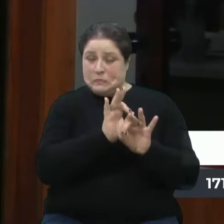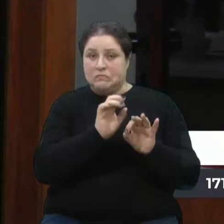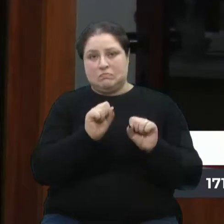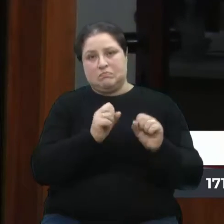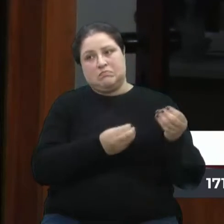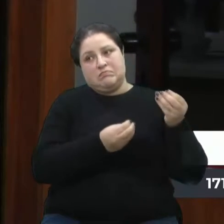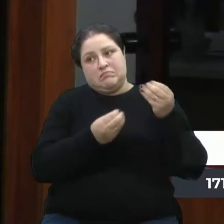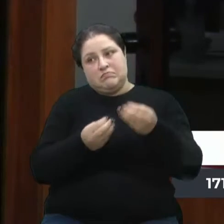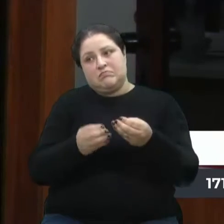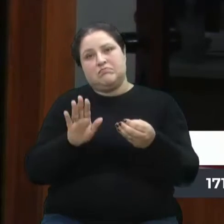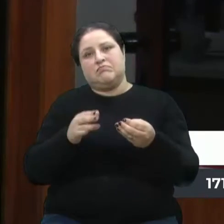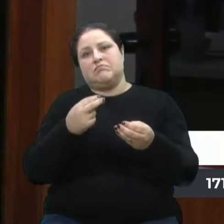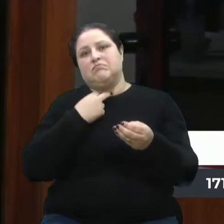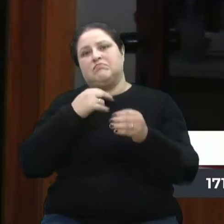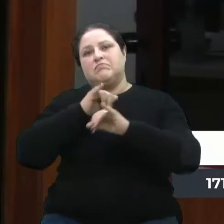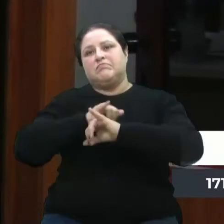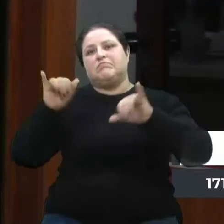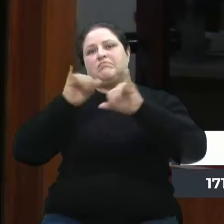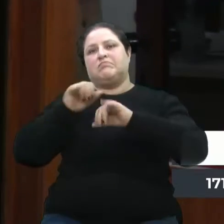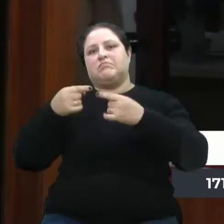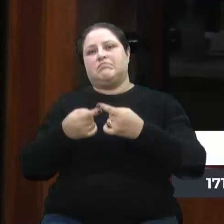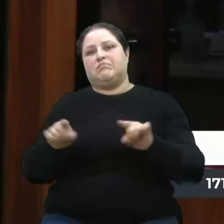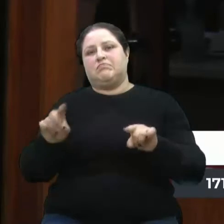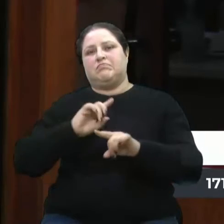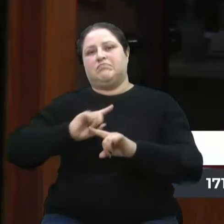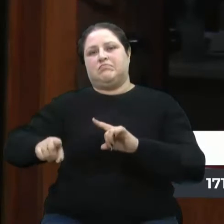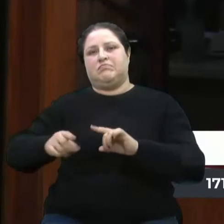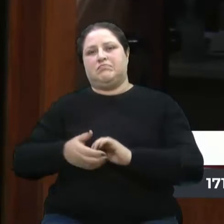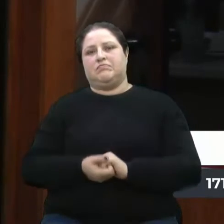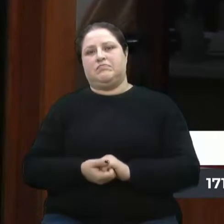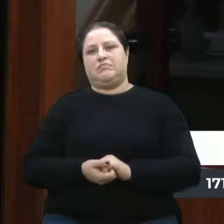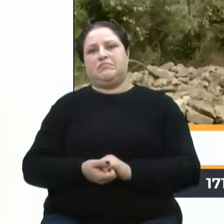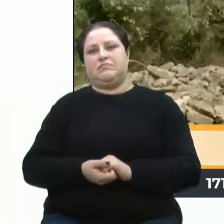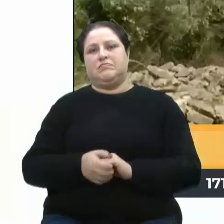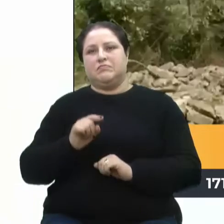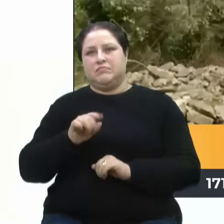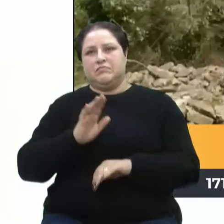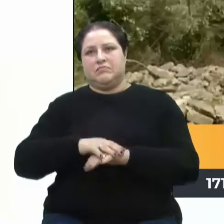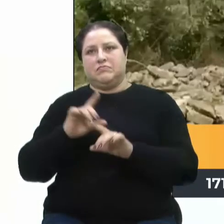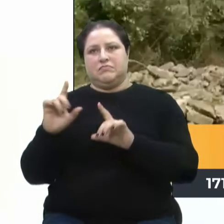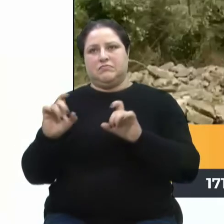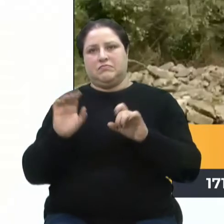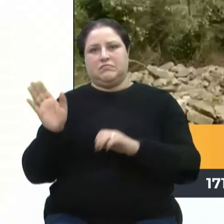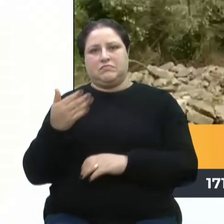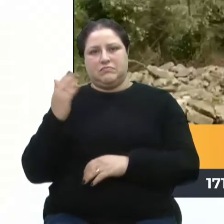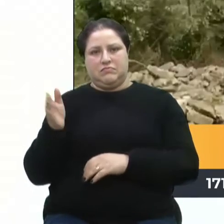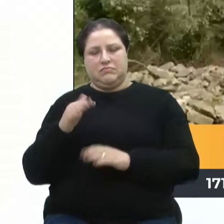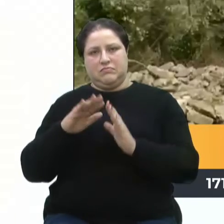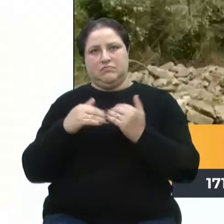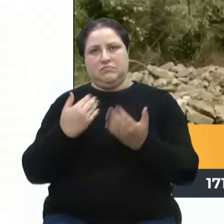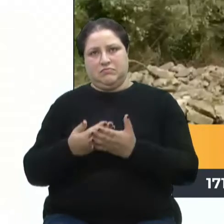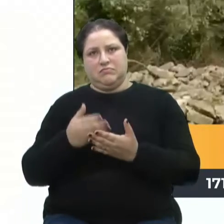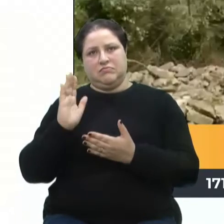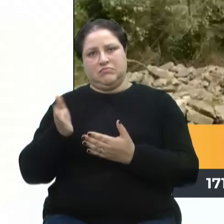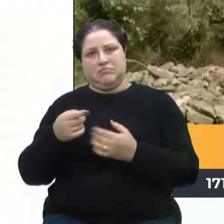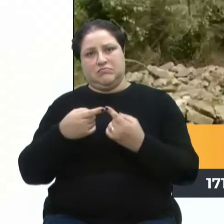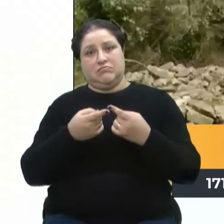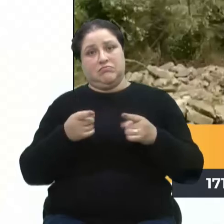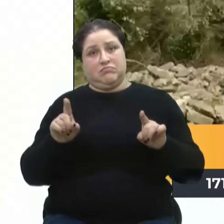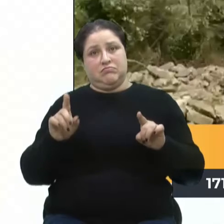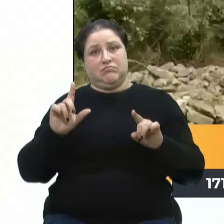é proibido fazer propaganda e cerimonial de inauguração. Então, ali tem mais umas fotos daquela escola que já foi inaugurada,